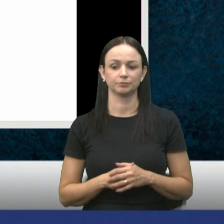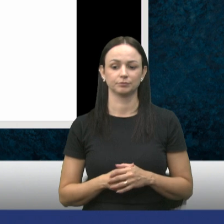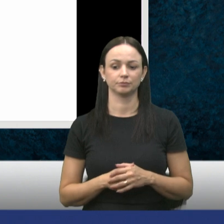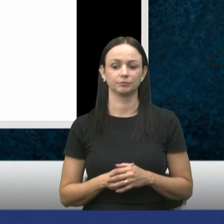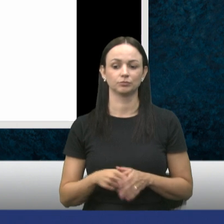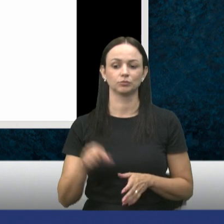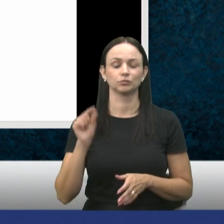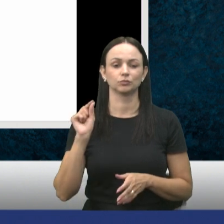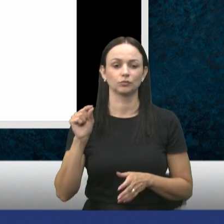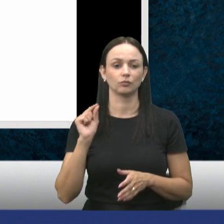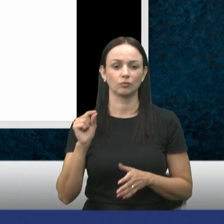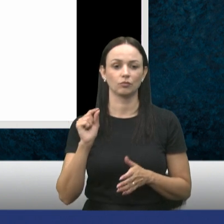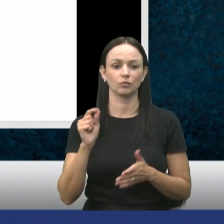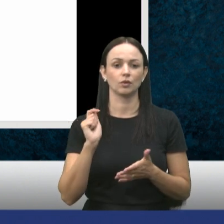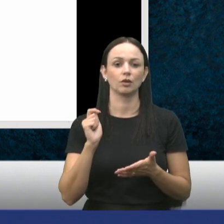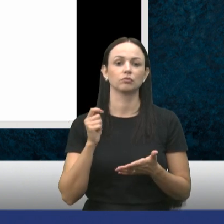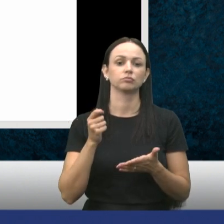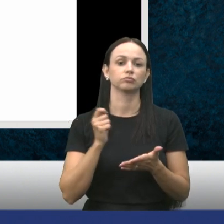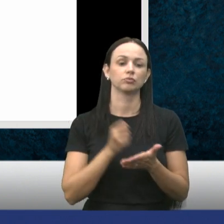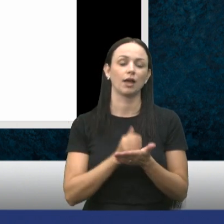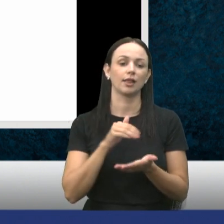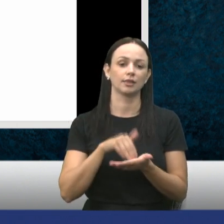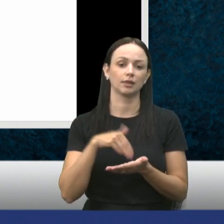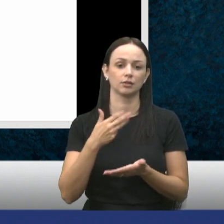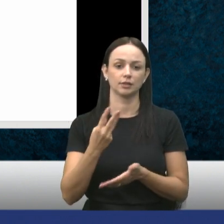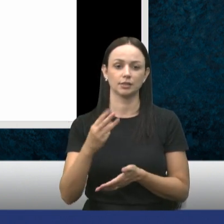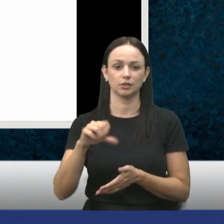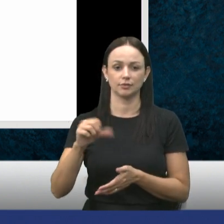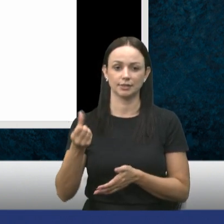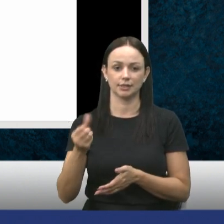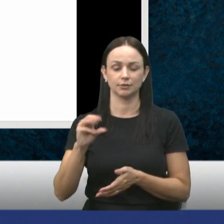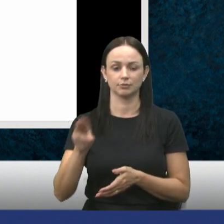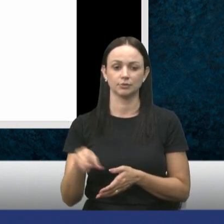o que foi empenhado até agora no total foi